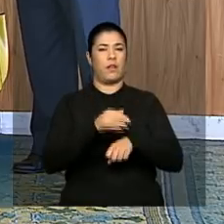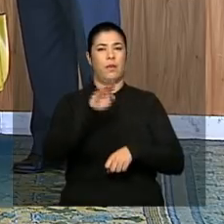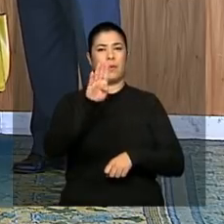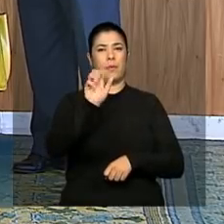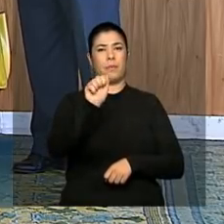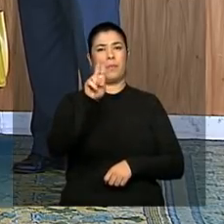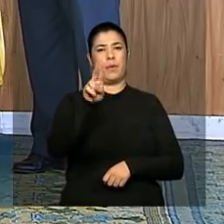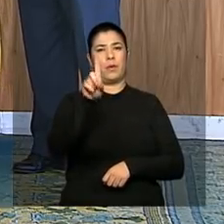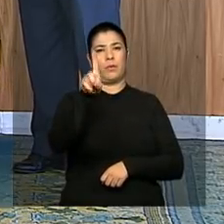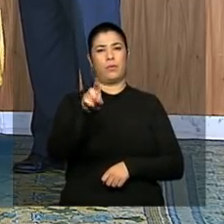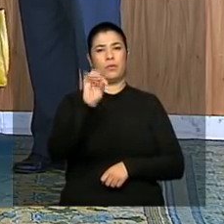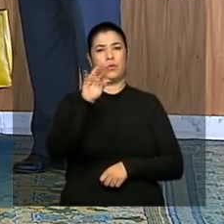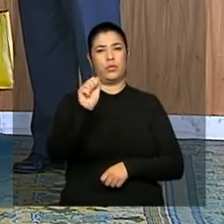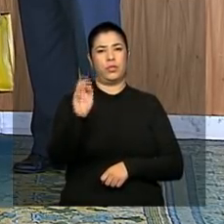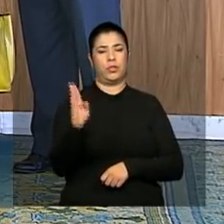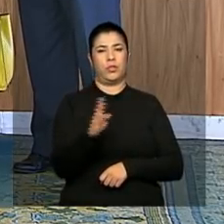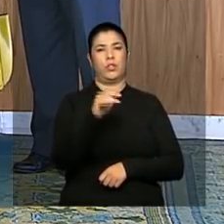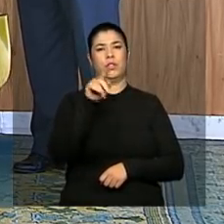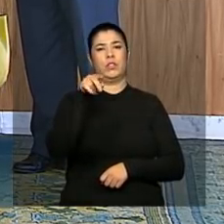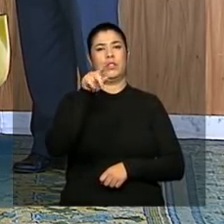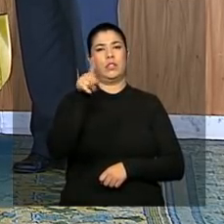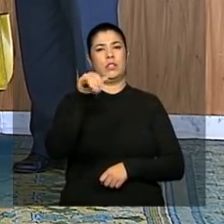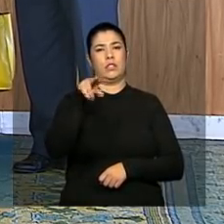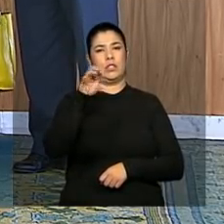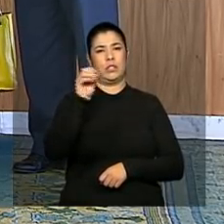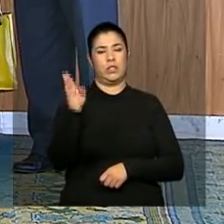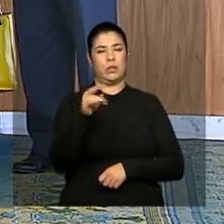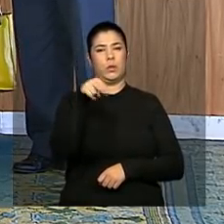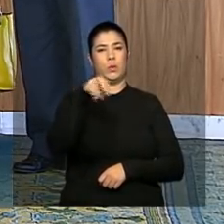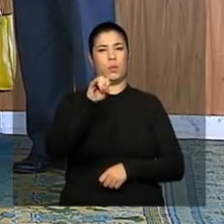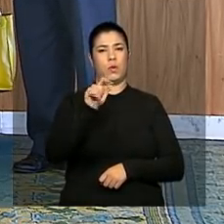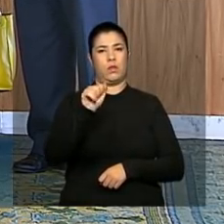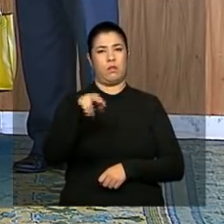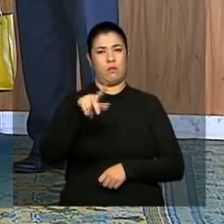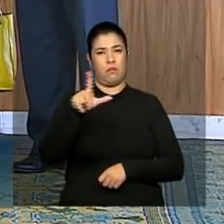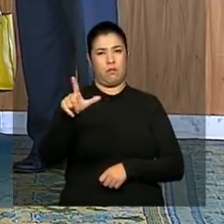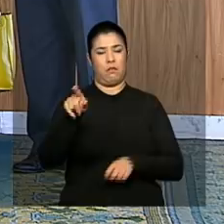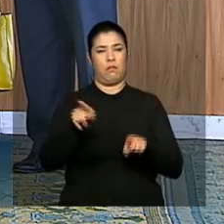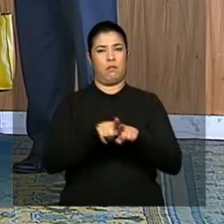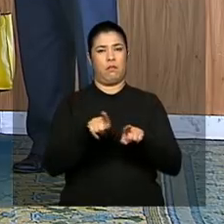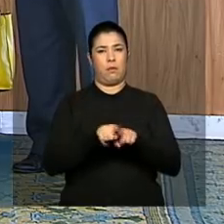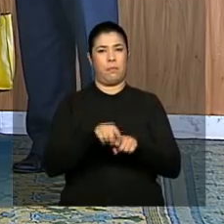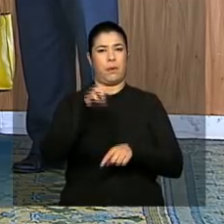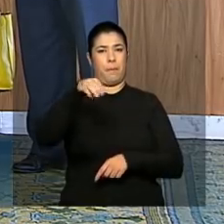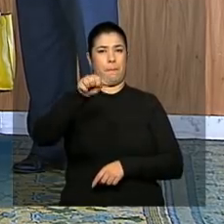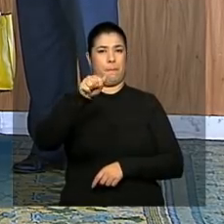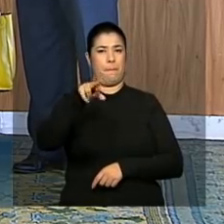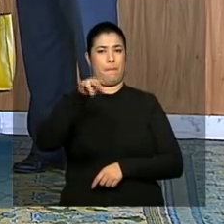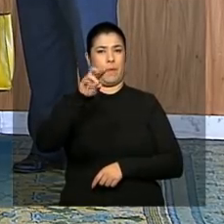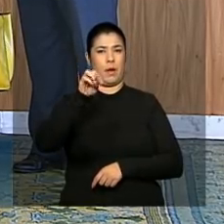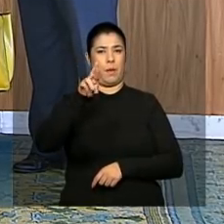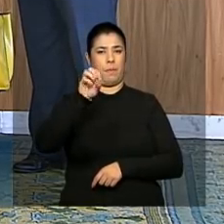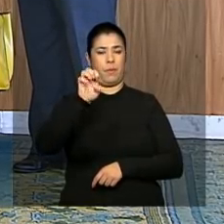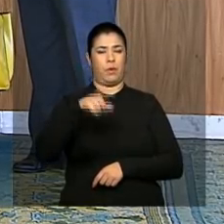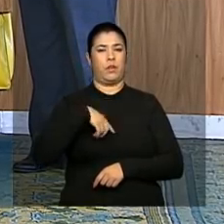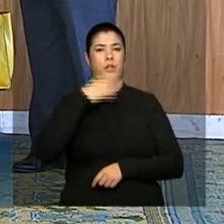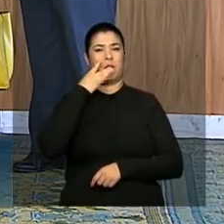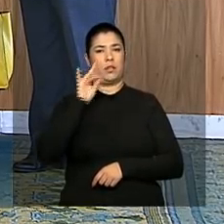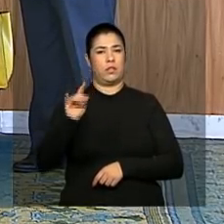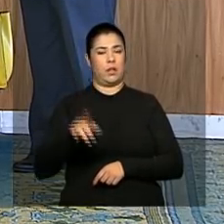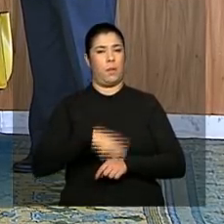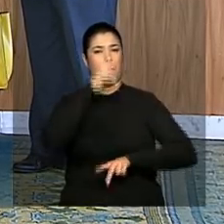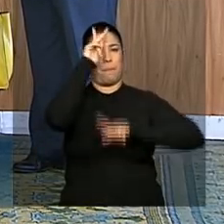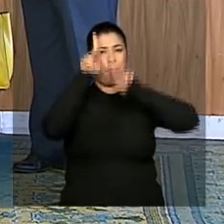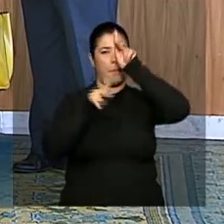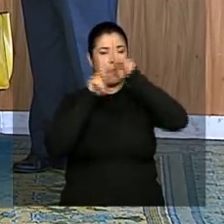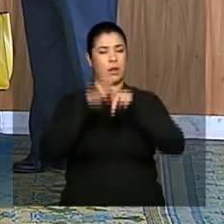chumbo, zinco, níquel, magnesita, mármore e sal. A população foi estimada em 11 milhões de